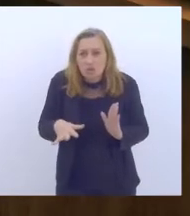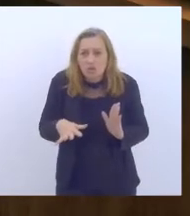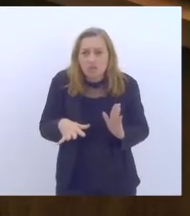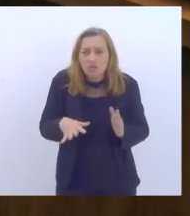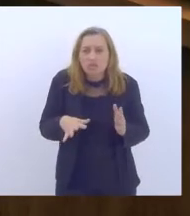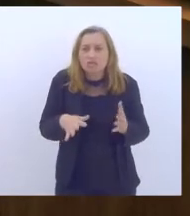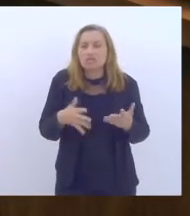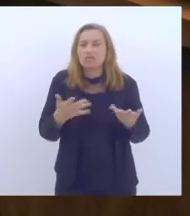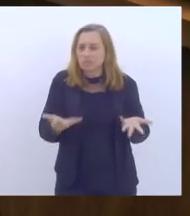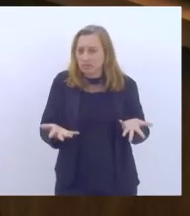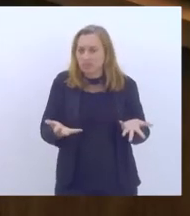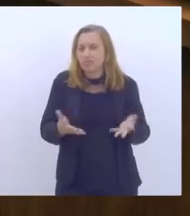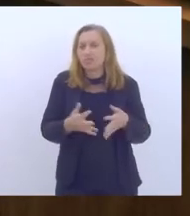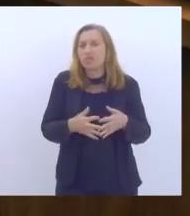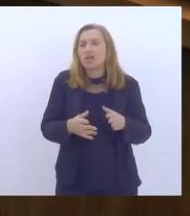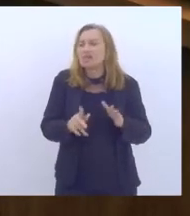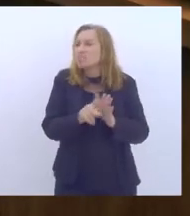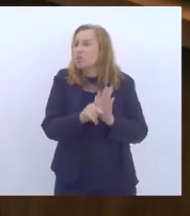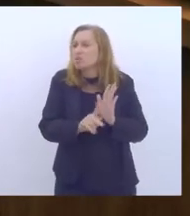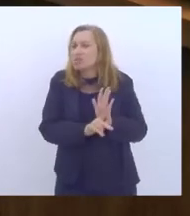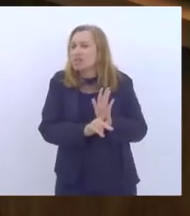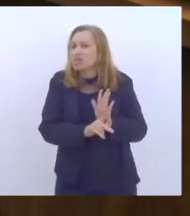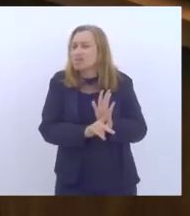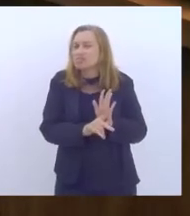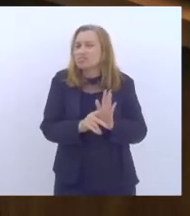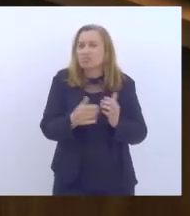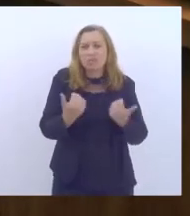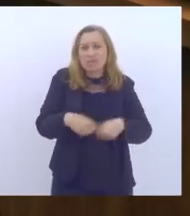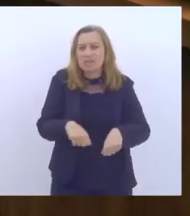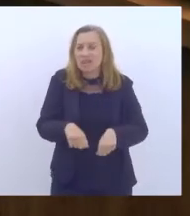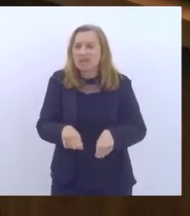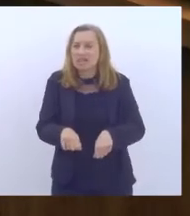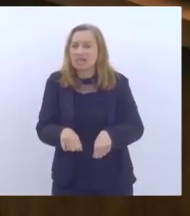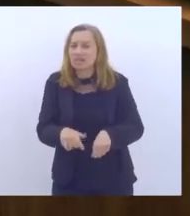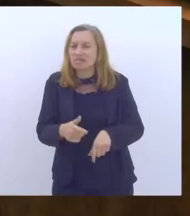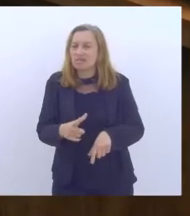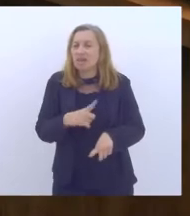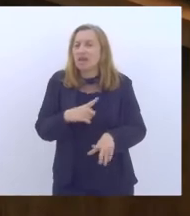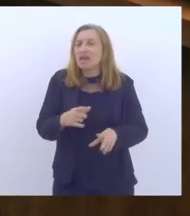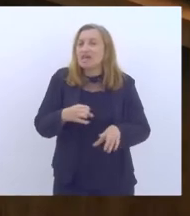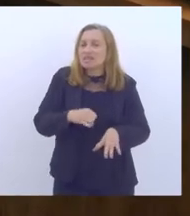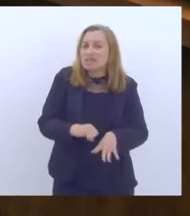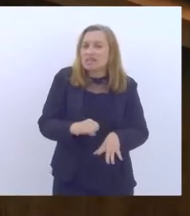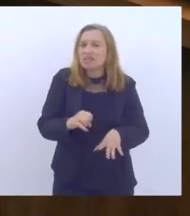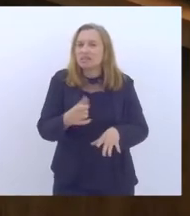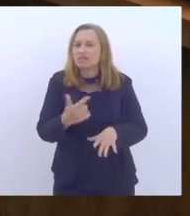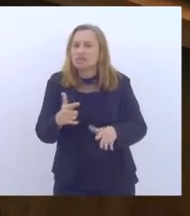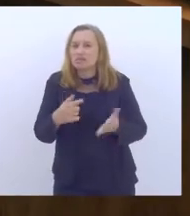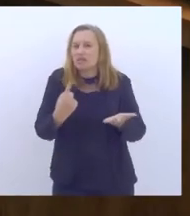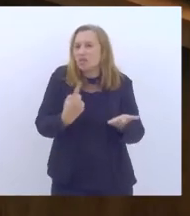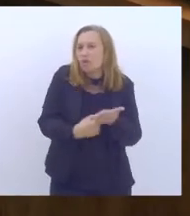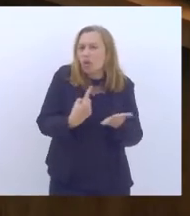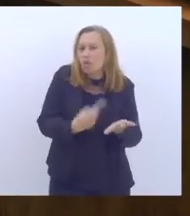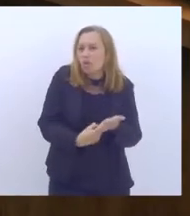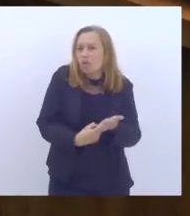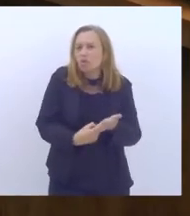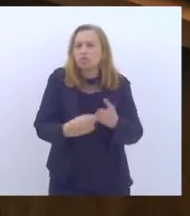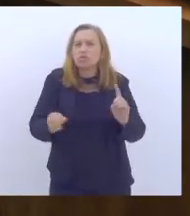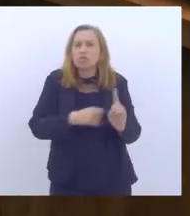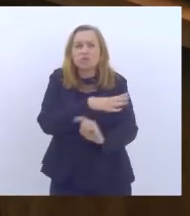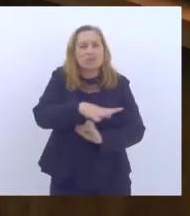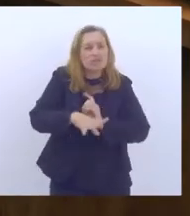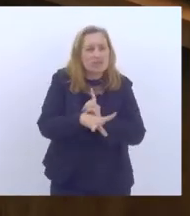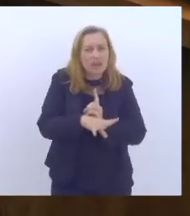em profusão Então esse projeto não deveria existir se não fosse o acordo Tácito de uma